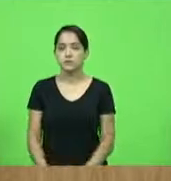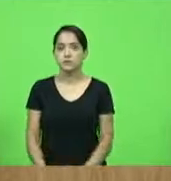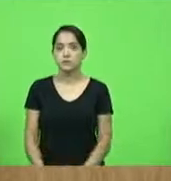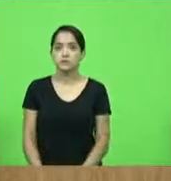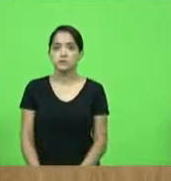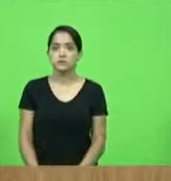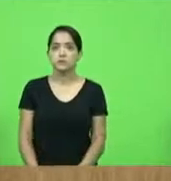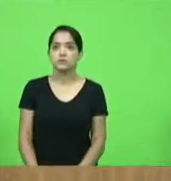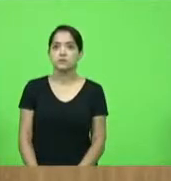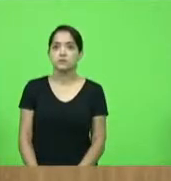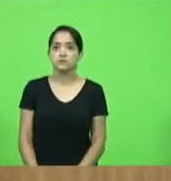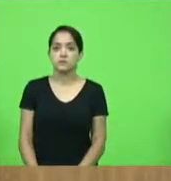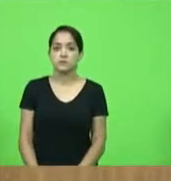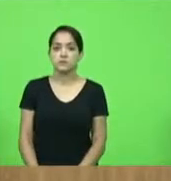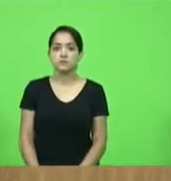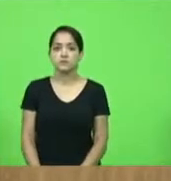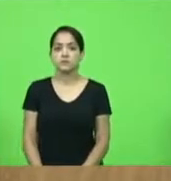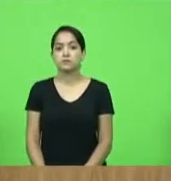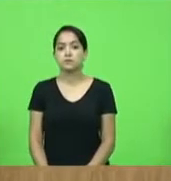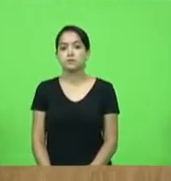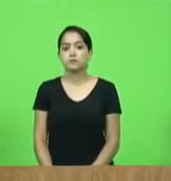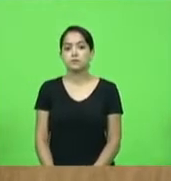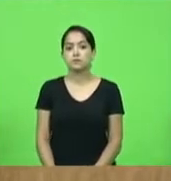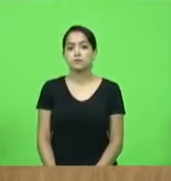por 15 minutos.